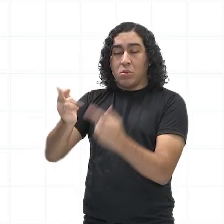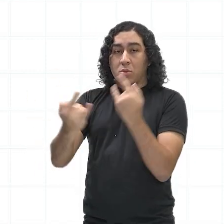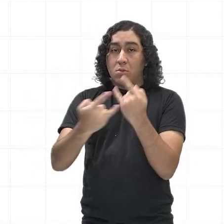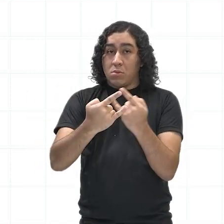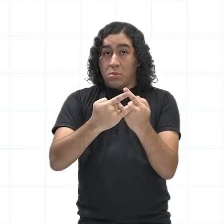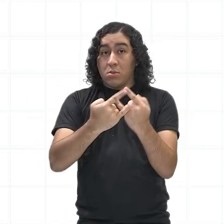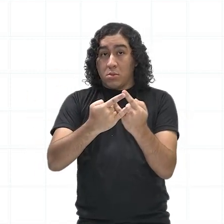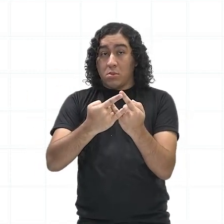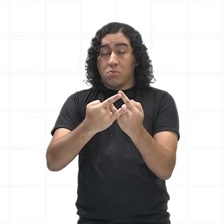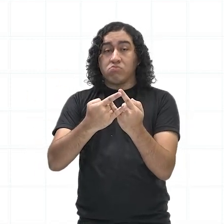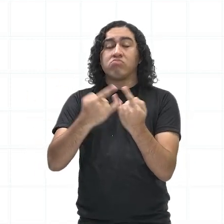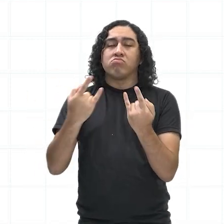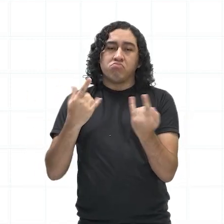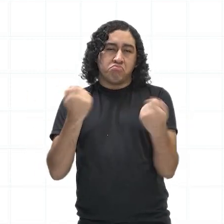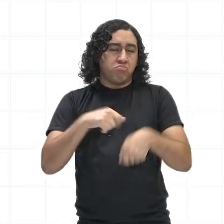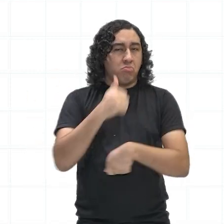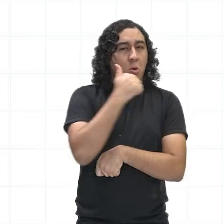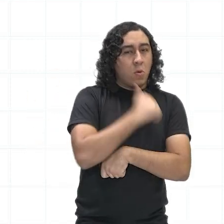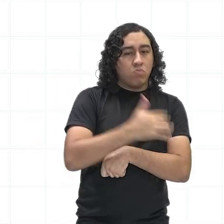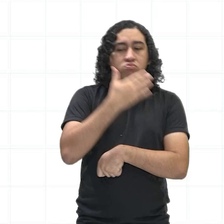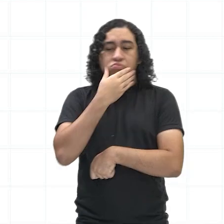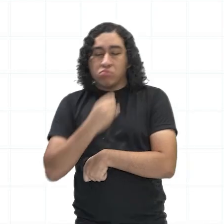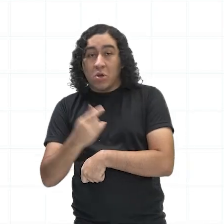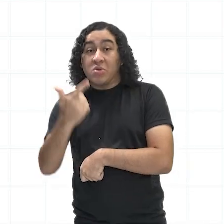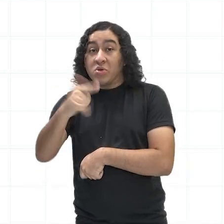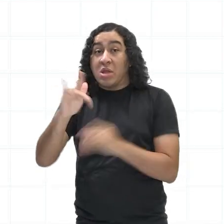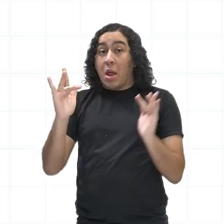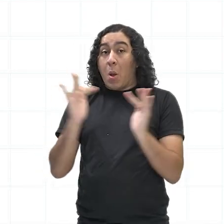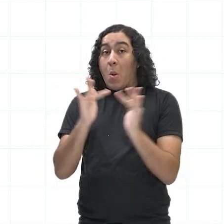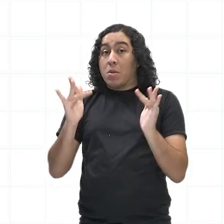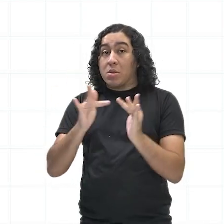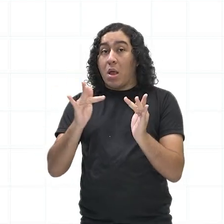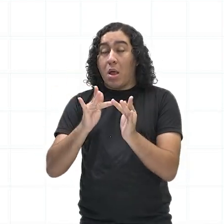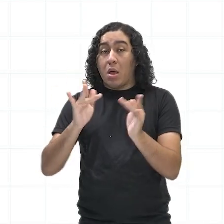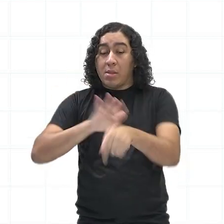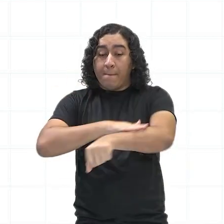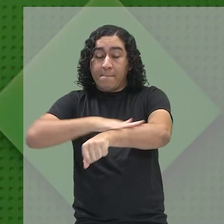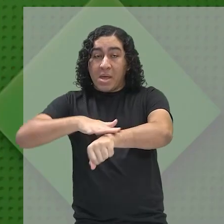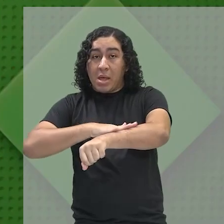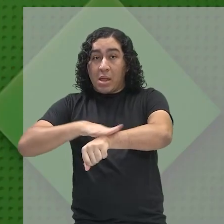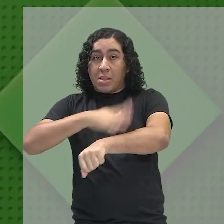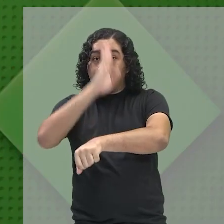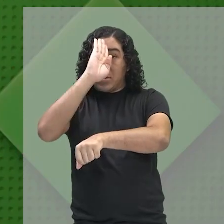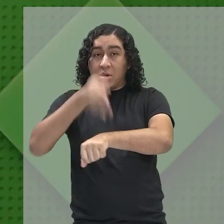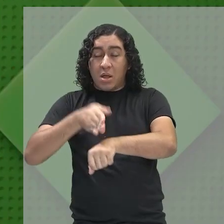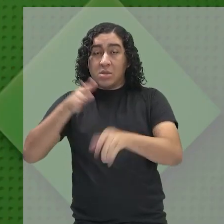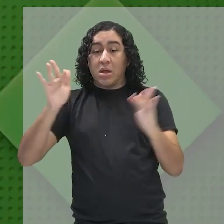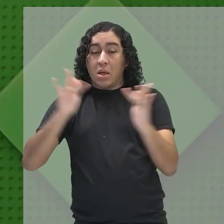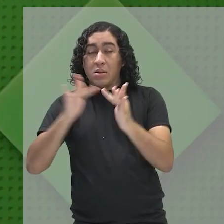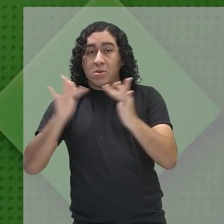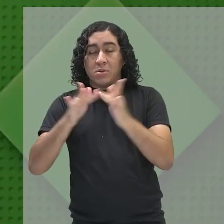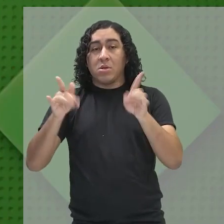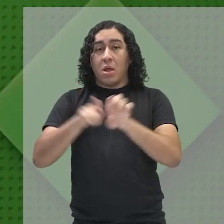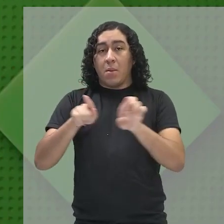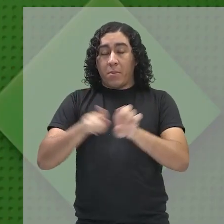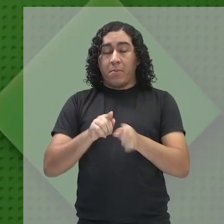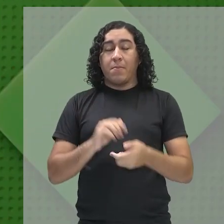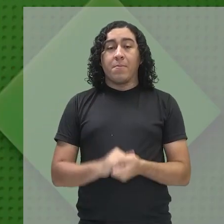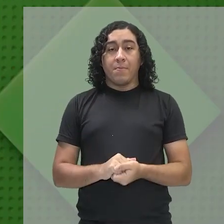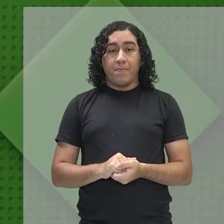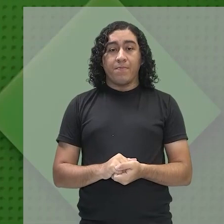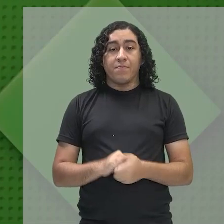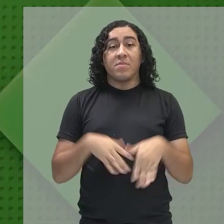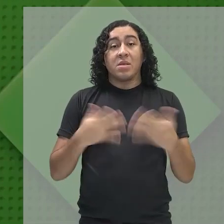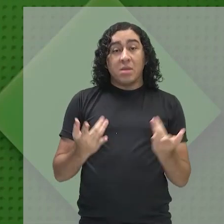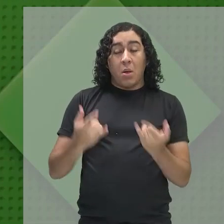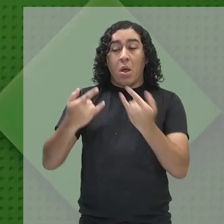preservativo, seja masculino ou feminino, não vão ter contato ali na pele e também com as secreções, né? Então a